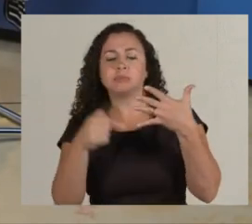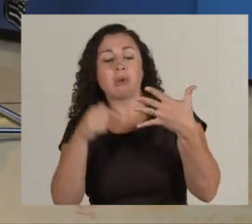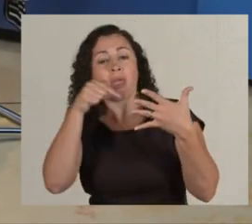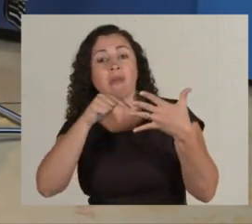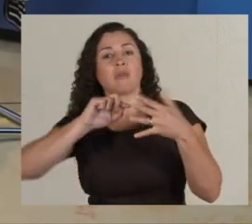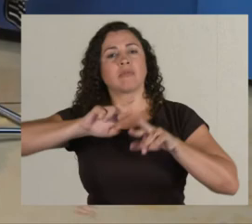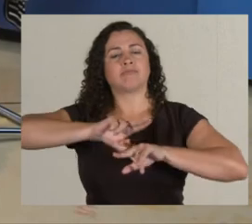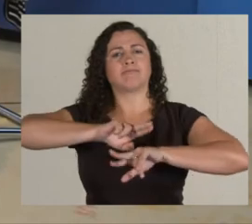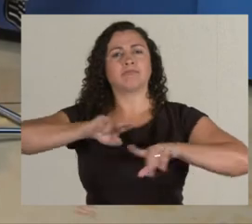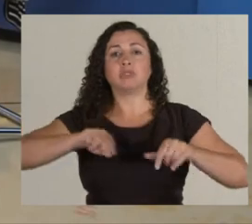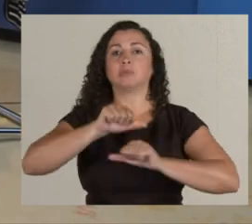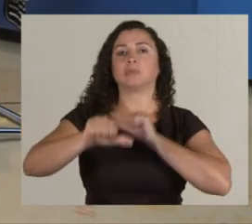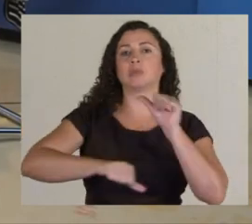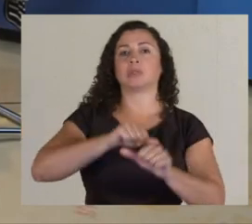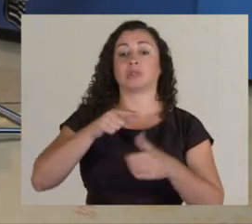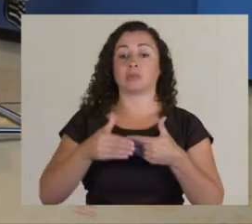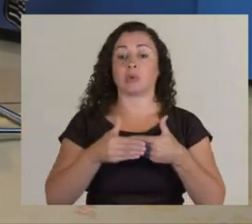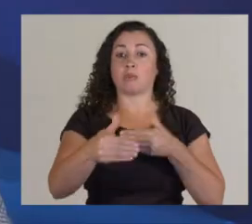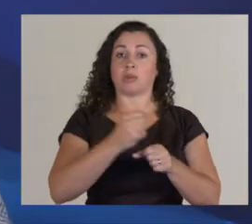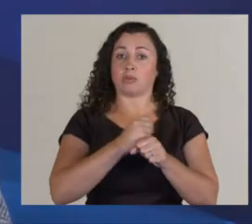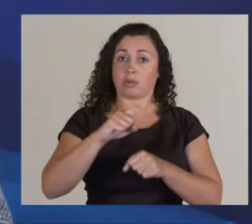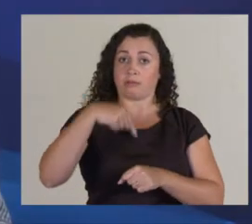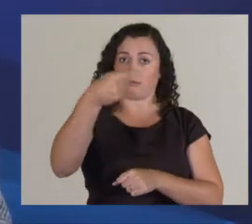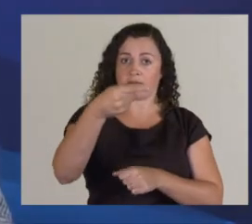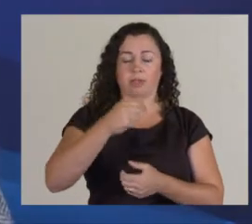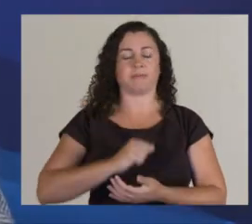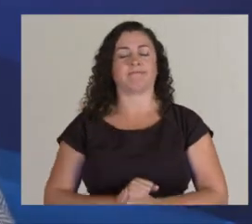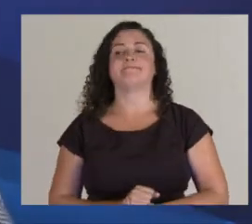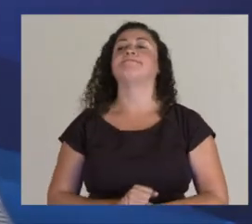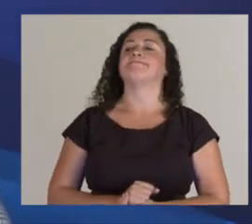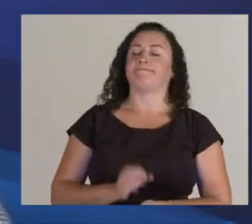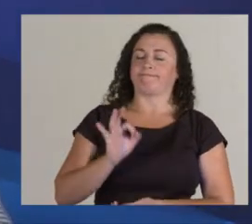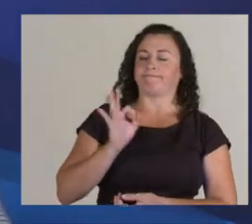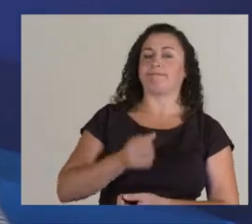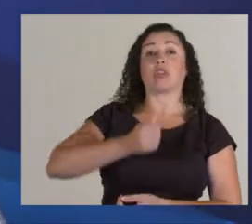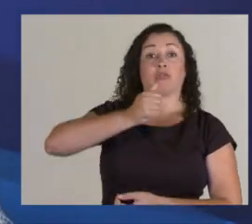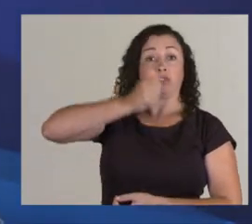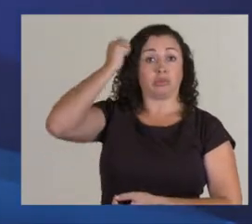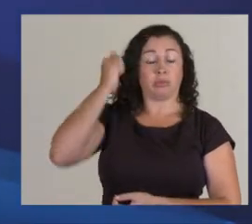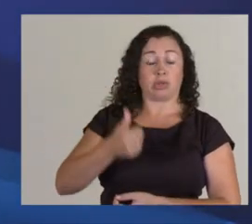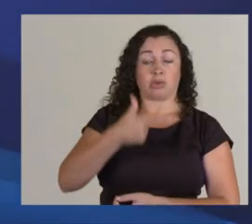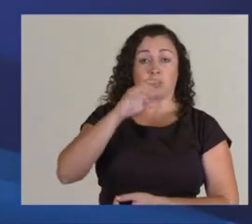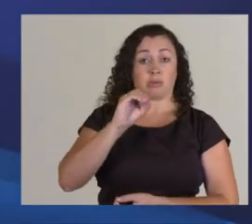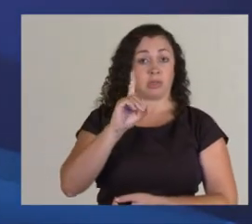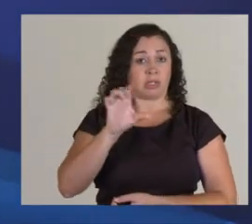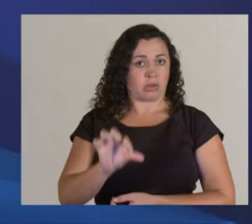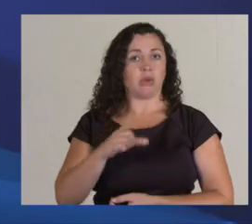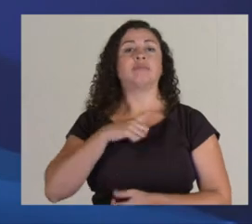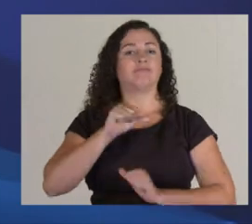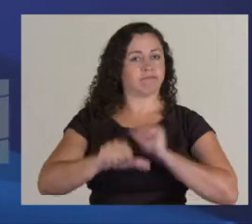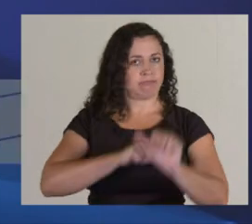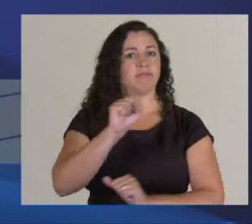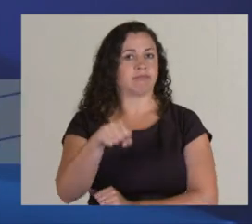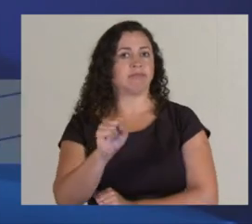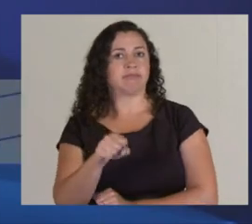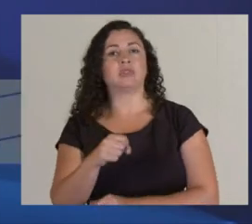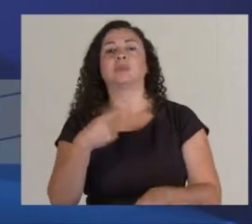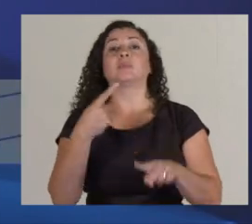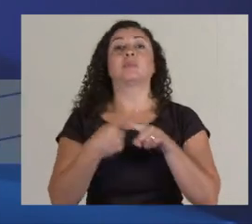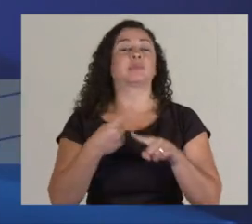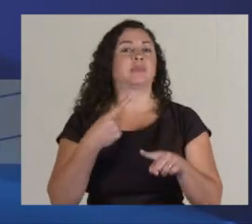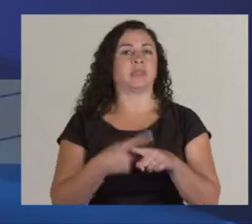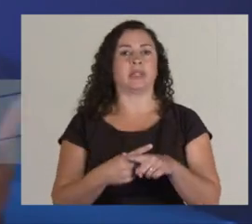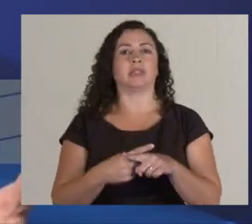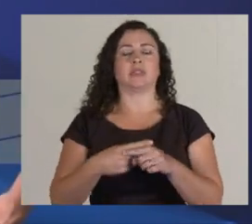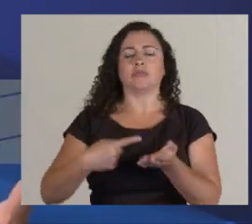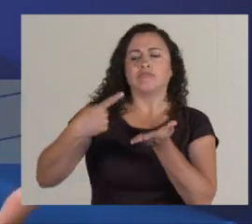mudanças que ocorrem já a partir do ano que vem. Então, para o vestibular de 2019, nós teremos algumas mudanças por conta de